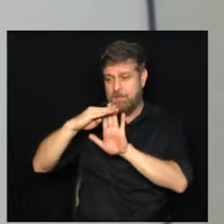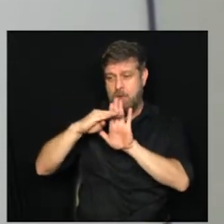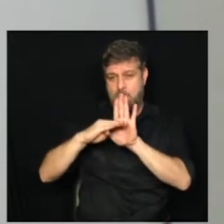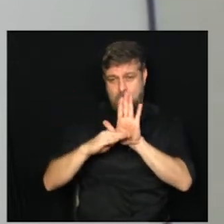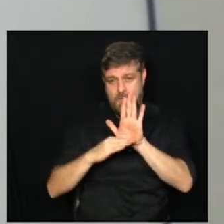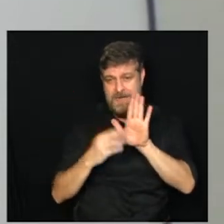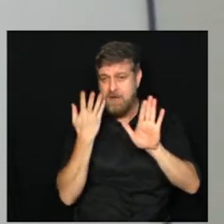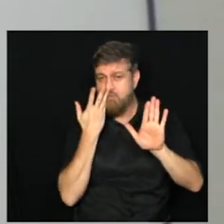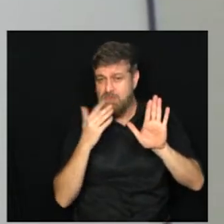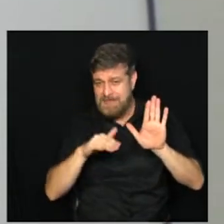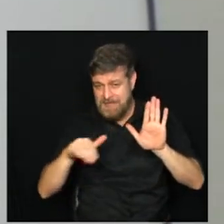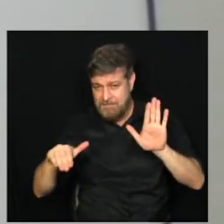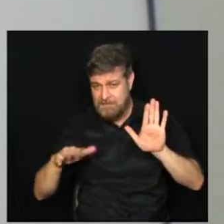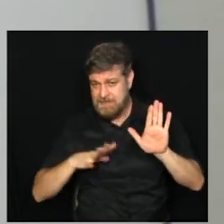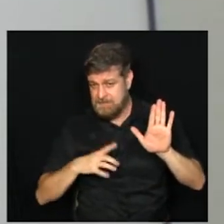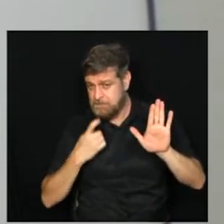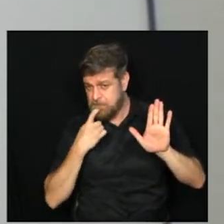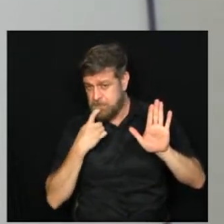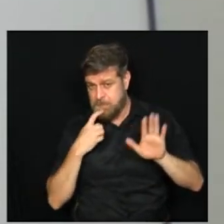eu